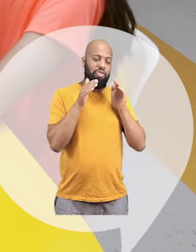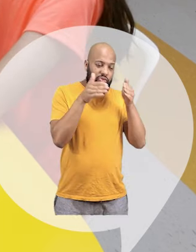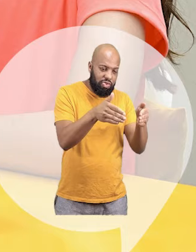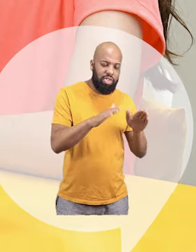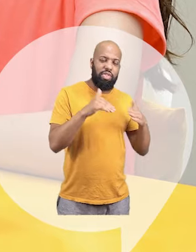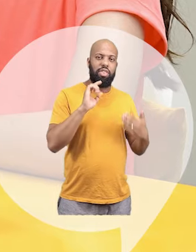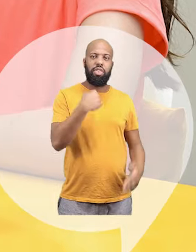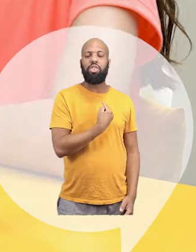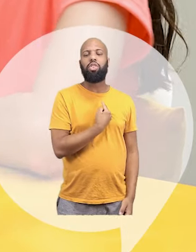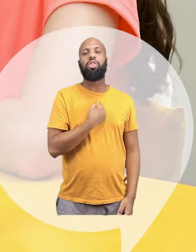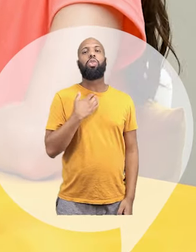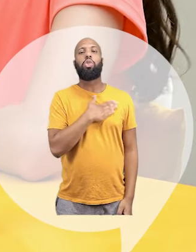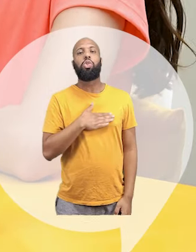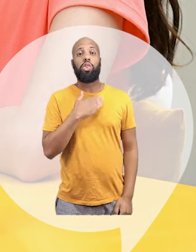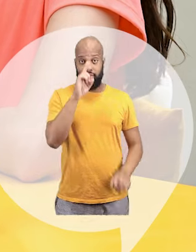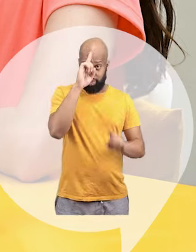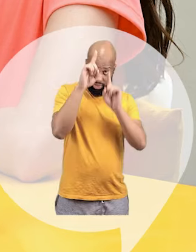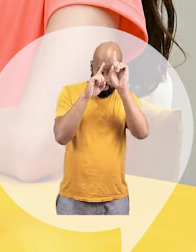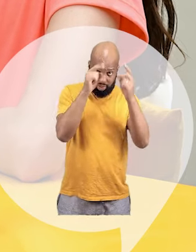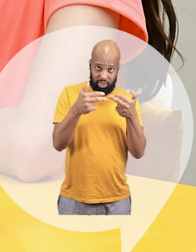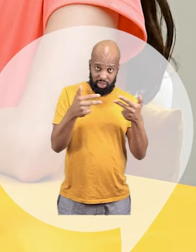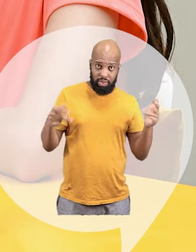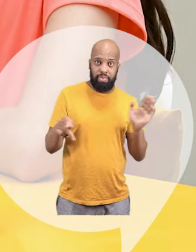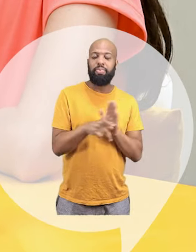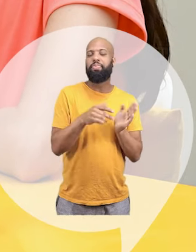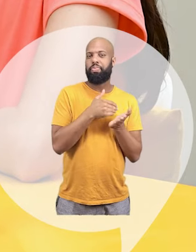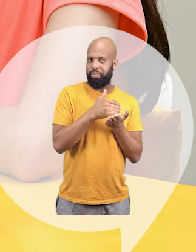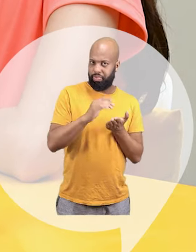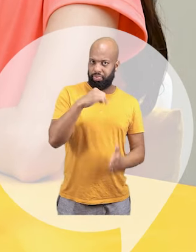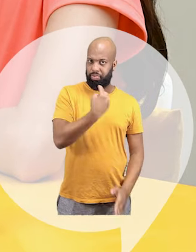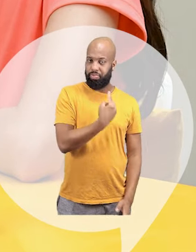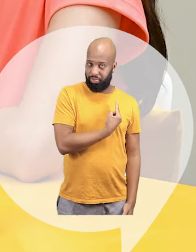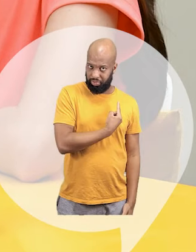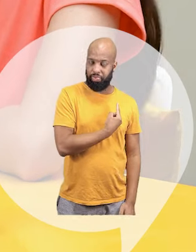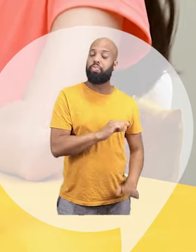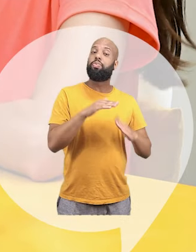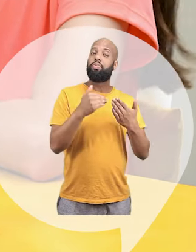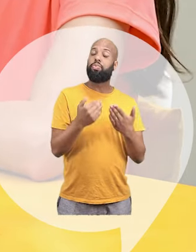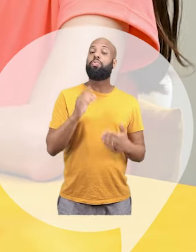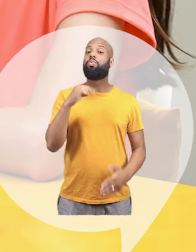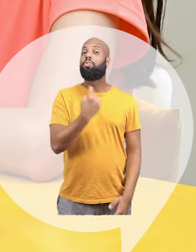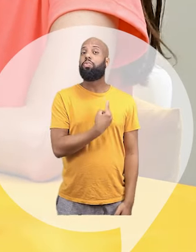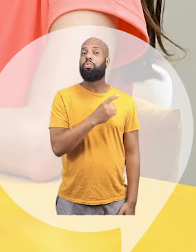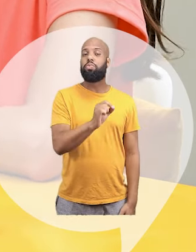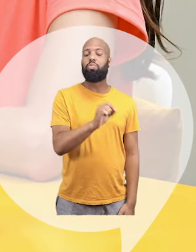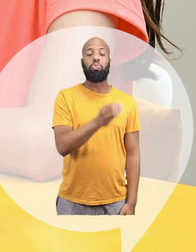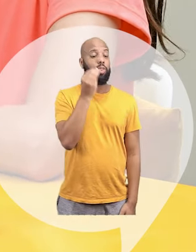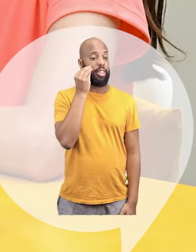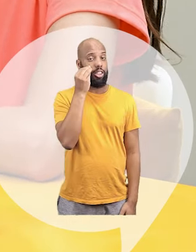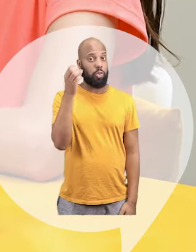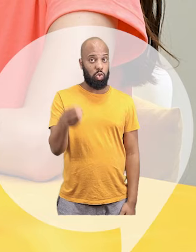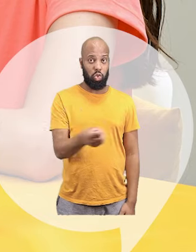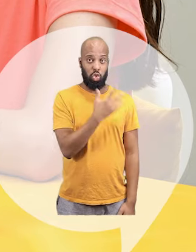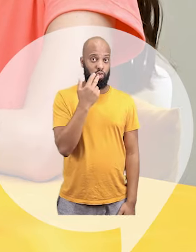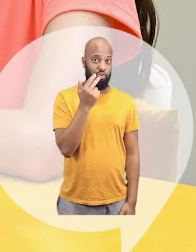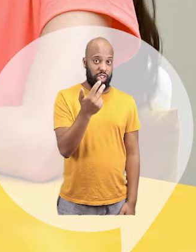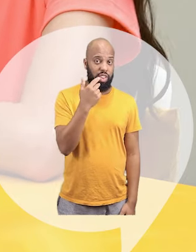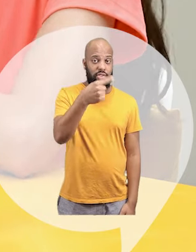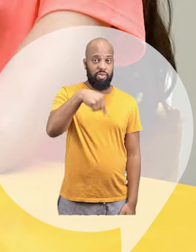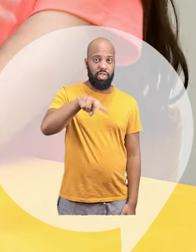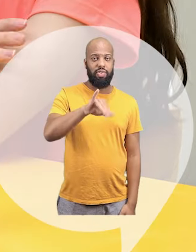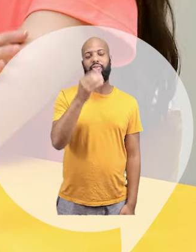para essa energia a gente gosta de inventar umas modas para iniciar os nossos episódios né daí a gente anda testando os